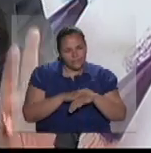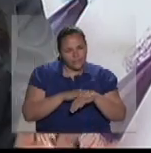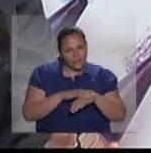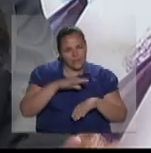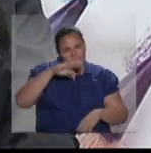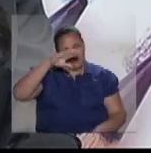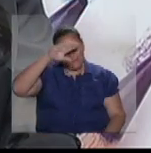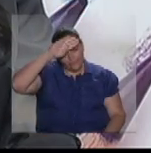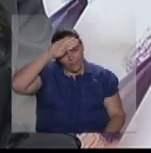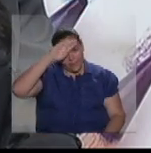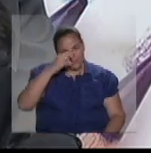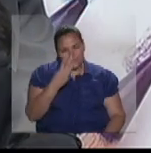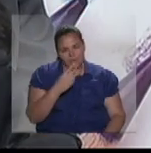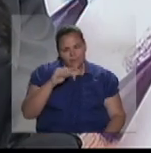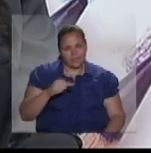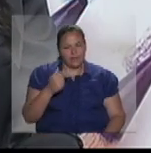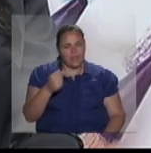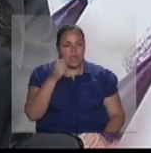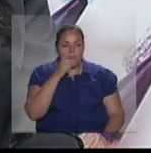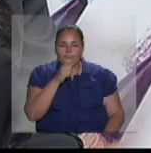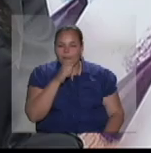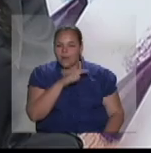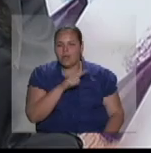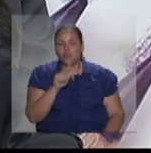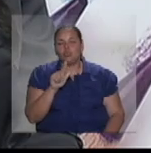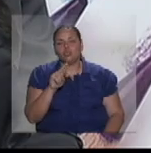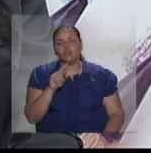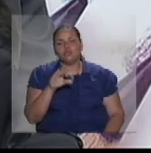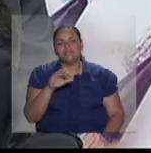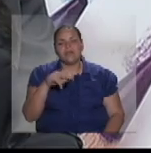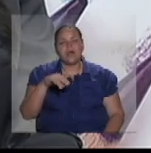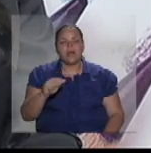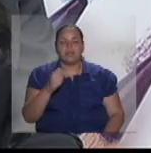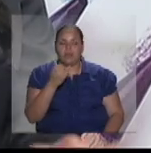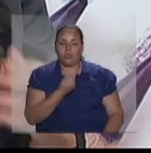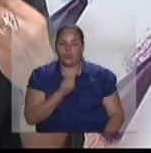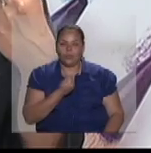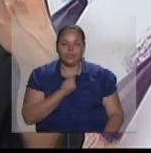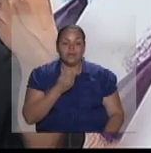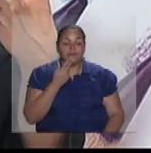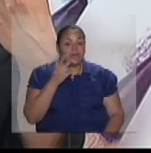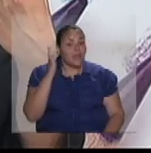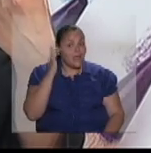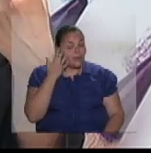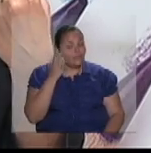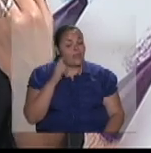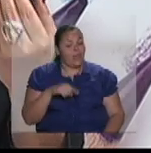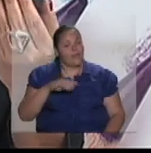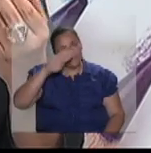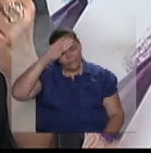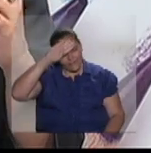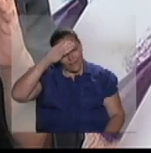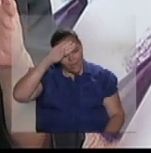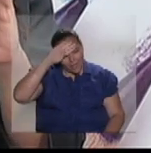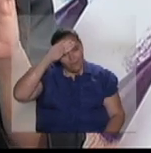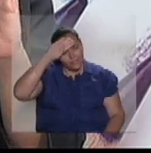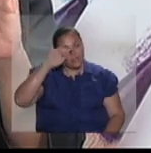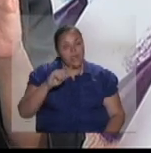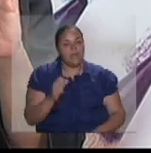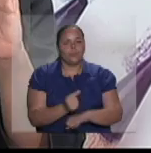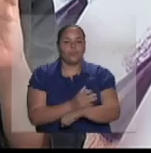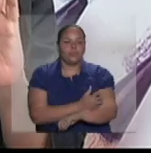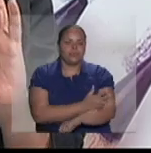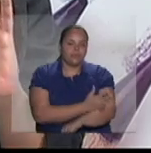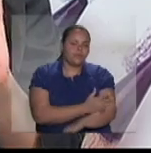de 37,2 e a mãe dela aqui, Luciana, estava contando pra gente que achou que essa febre fosse um pouco